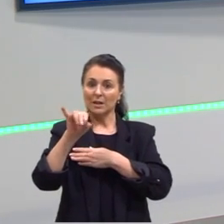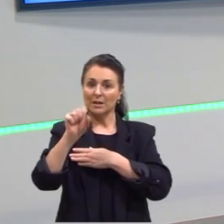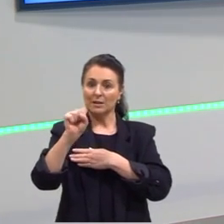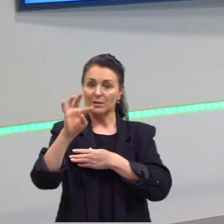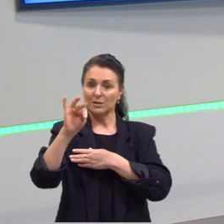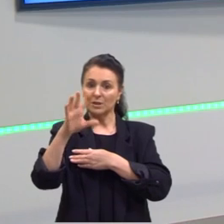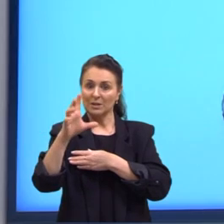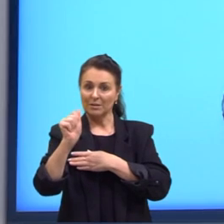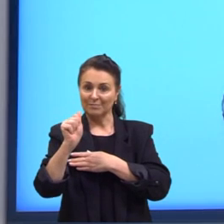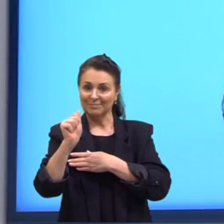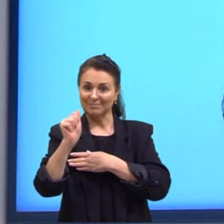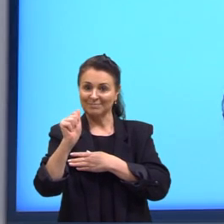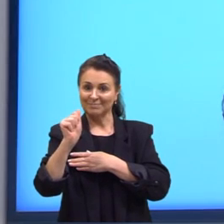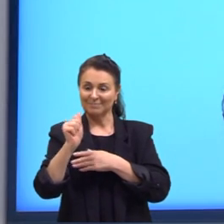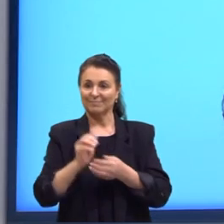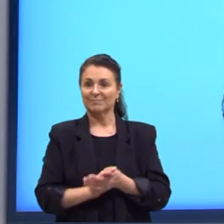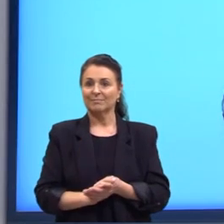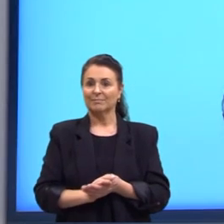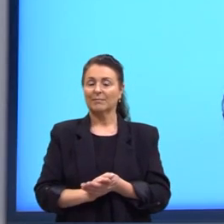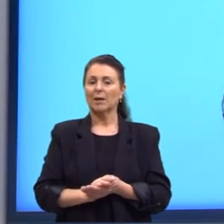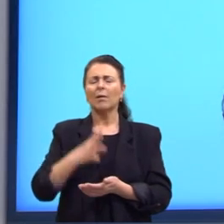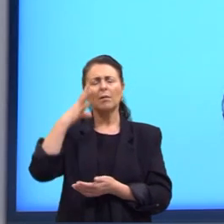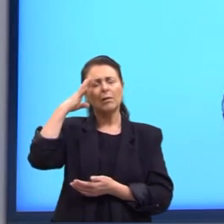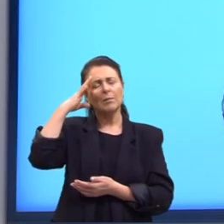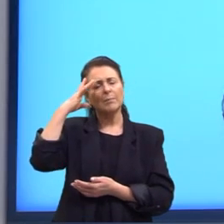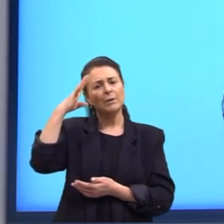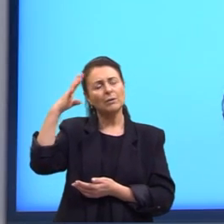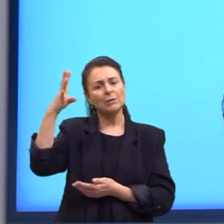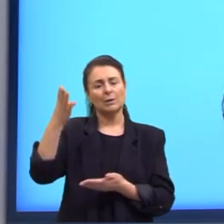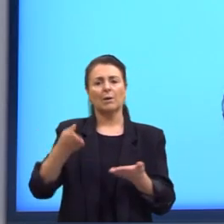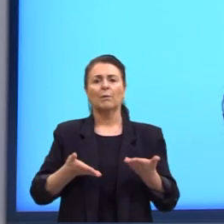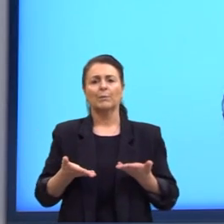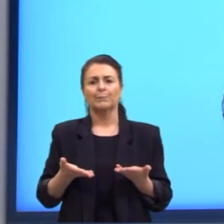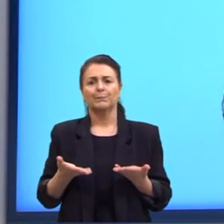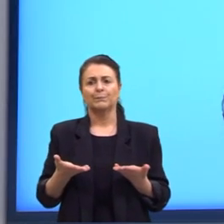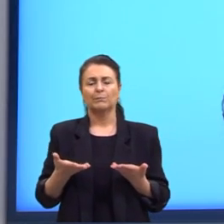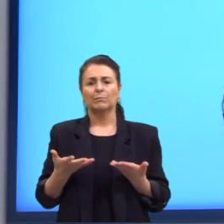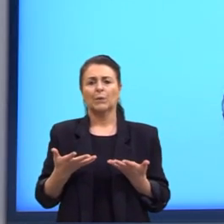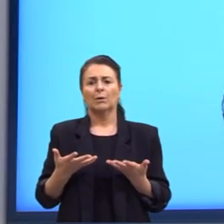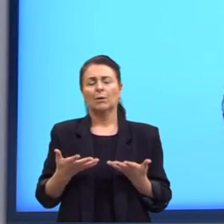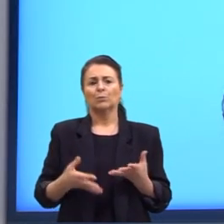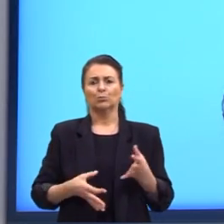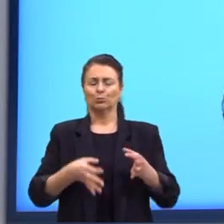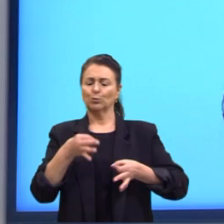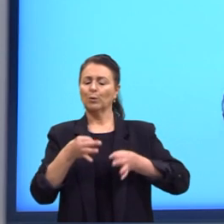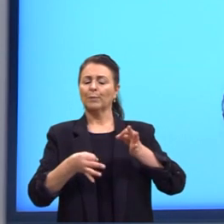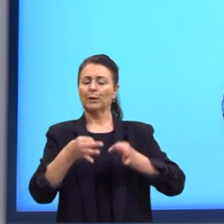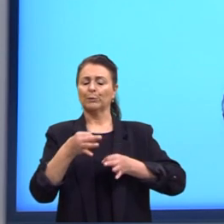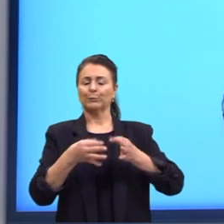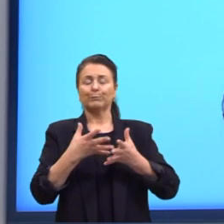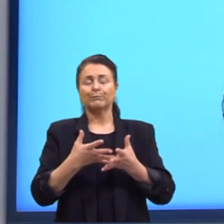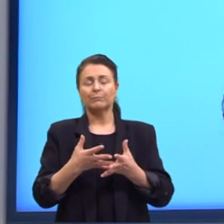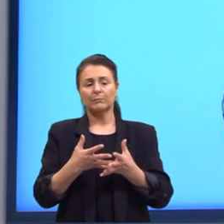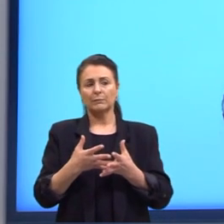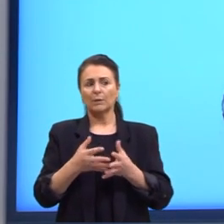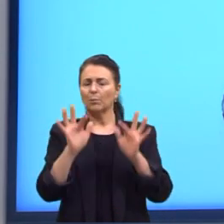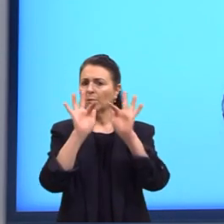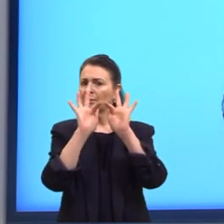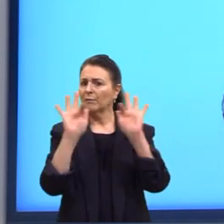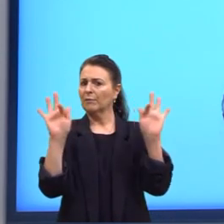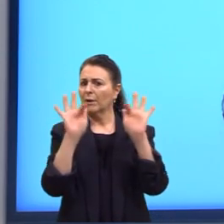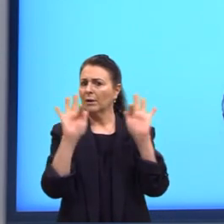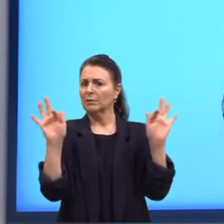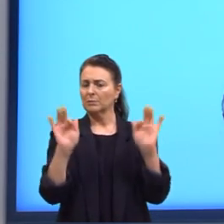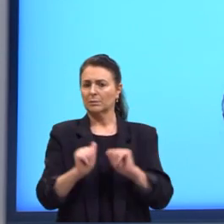aqui imagine em um julgamento a seguinte frase